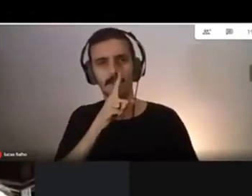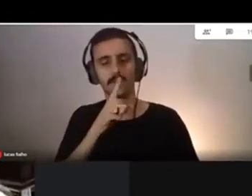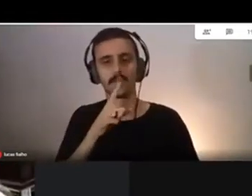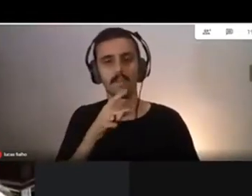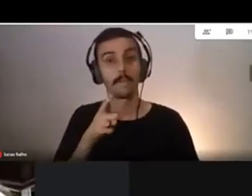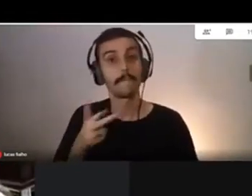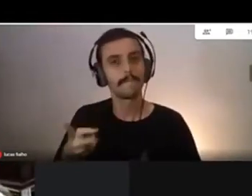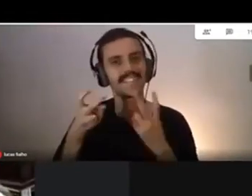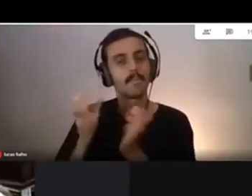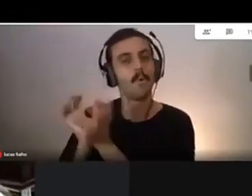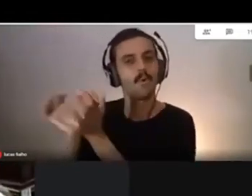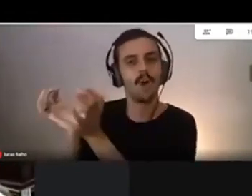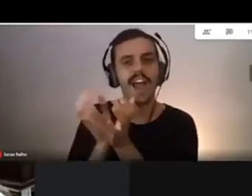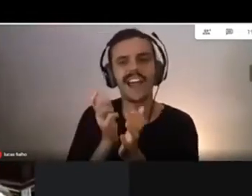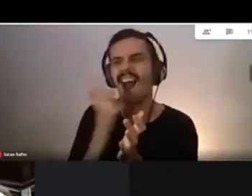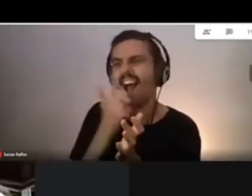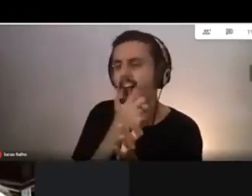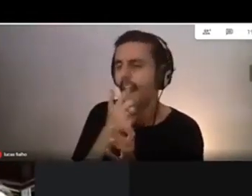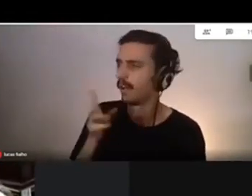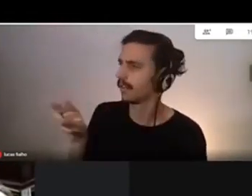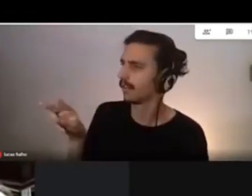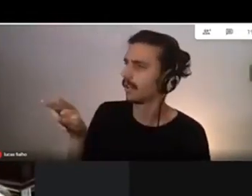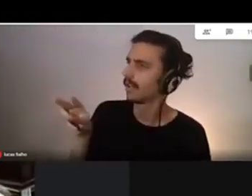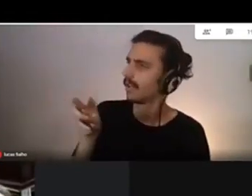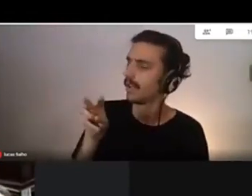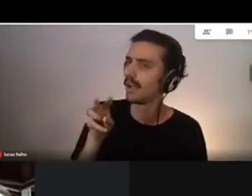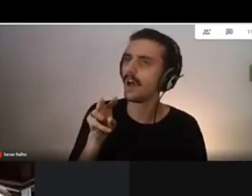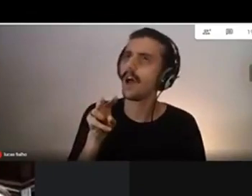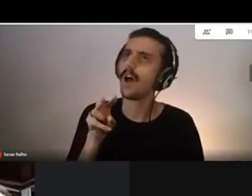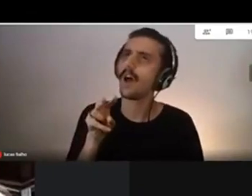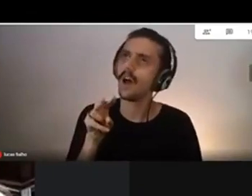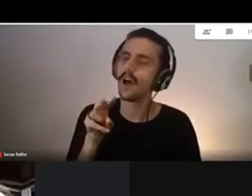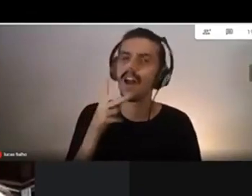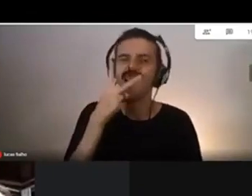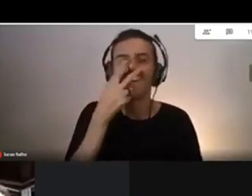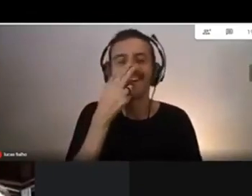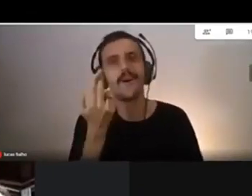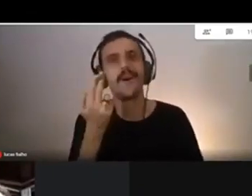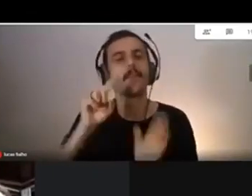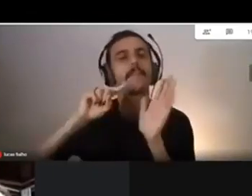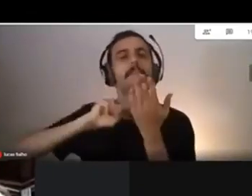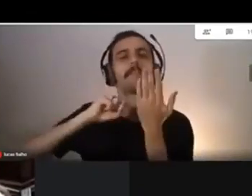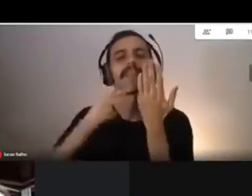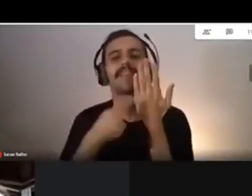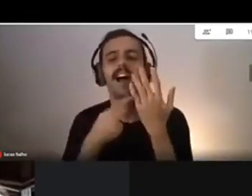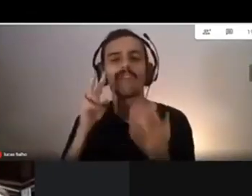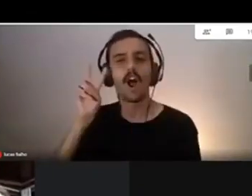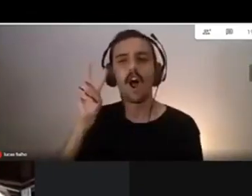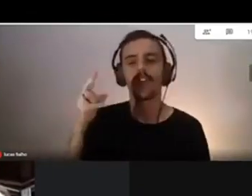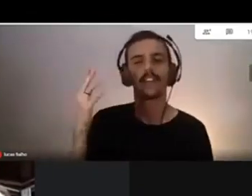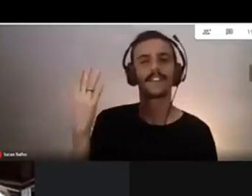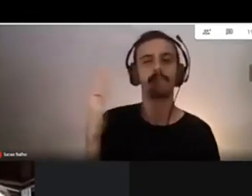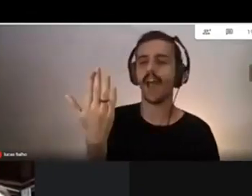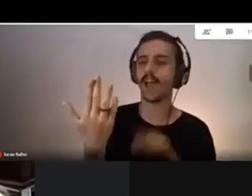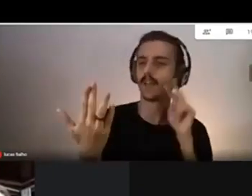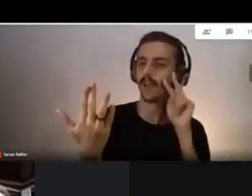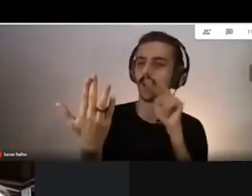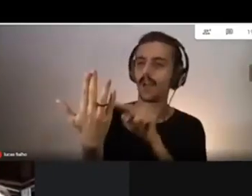legal. Então, era Uhum, ele uhum, mesmo olhando para quem ele já era e mudando uma ideia, né? Construindo, assim,